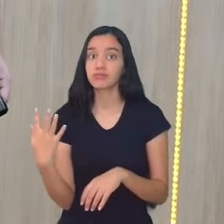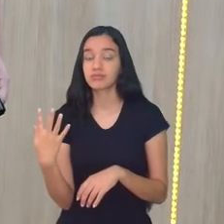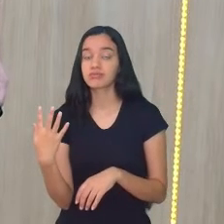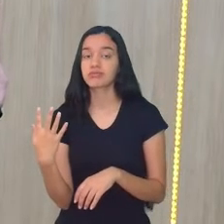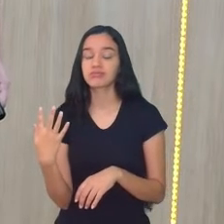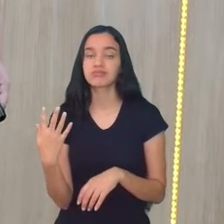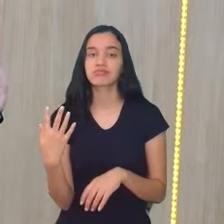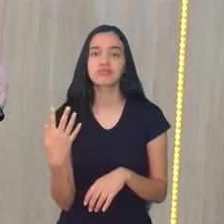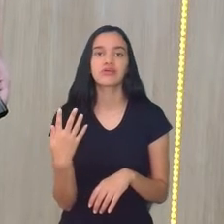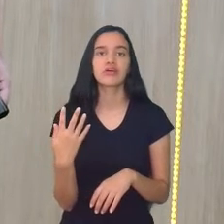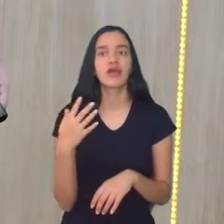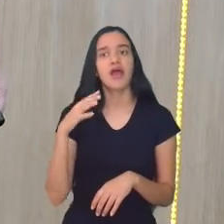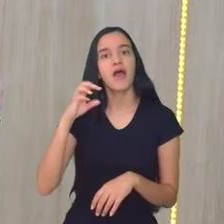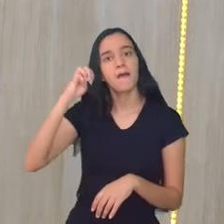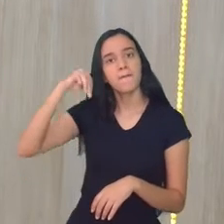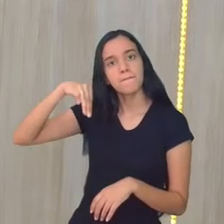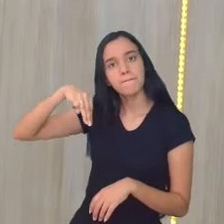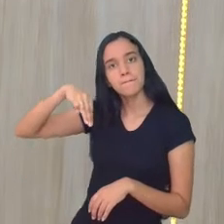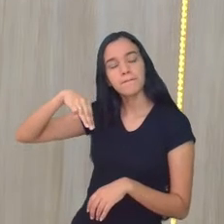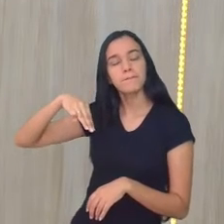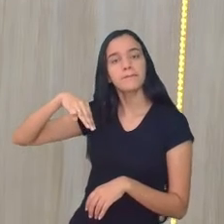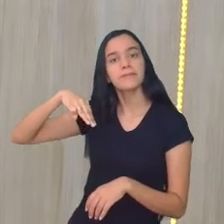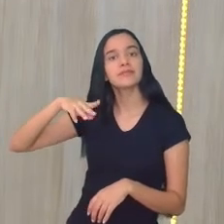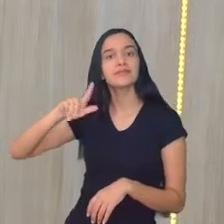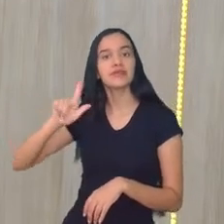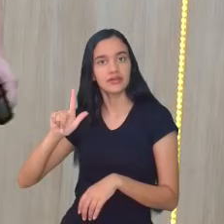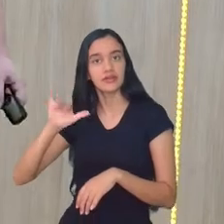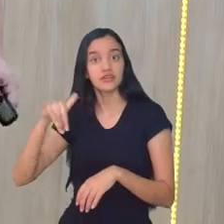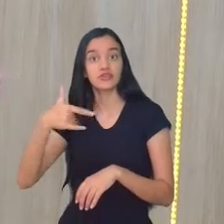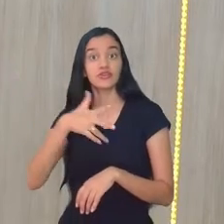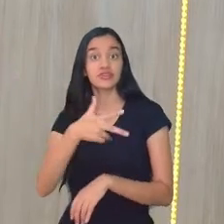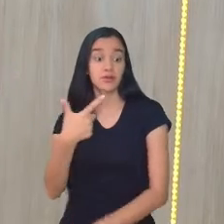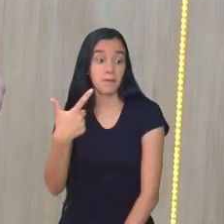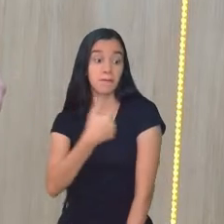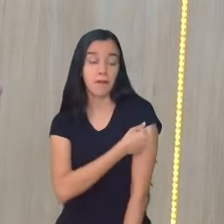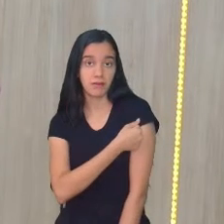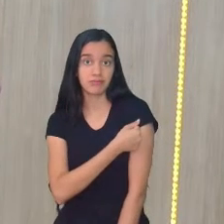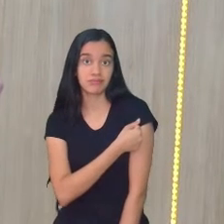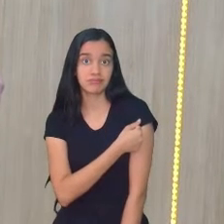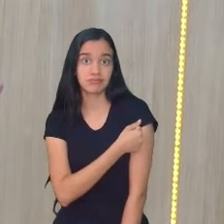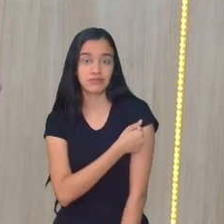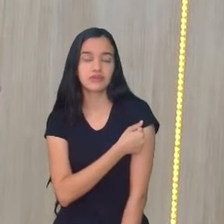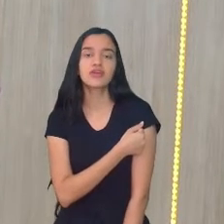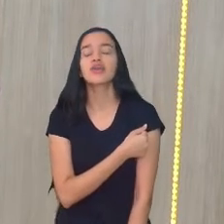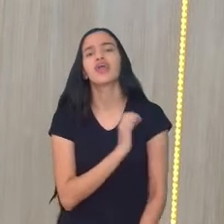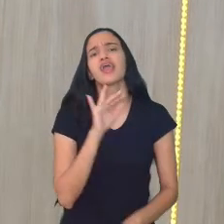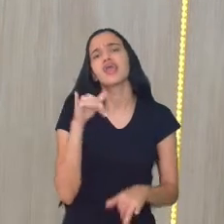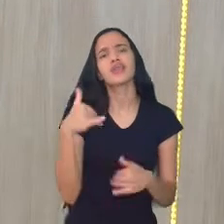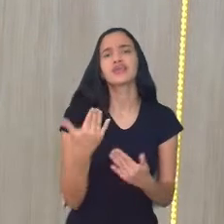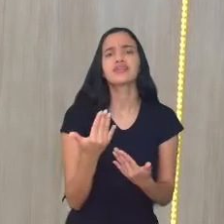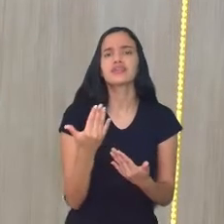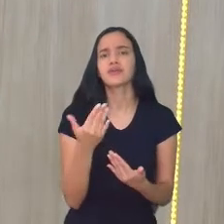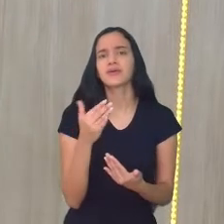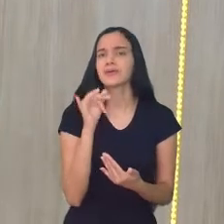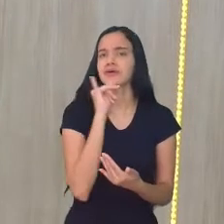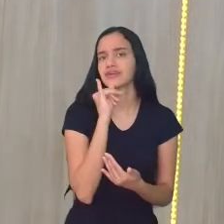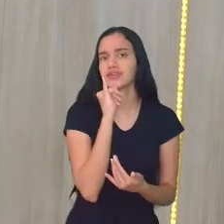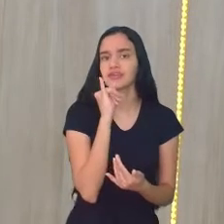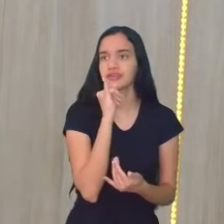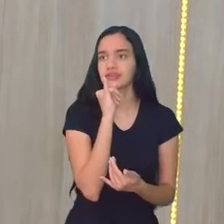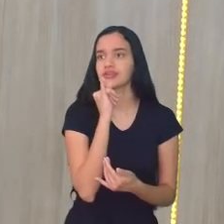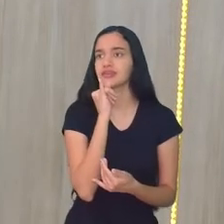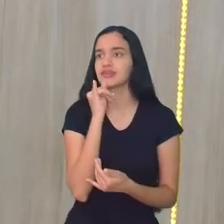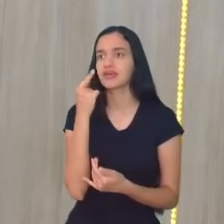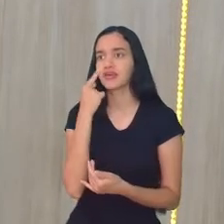em mililitros que tem que colocar em você. E aí,